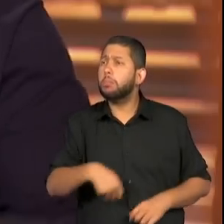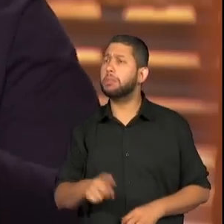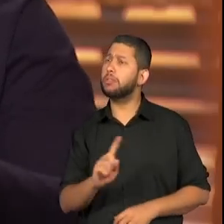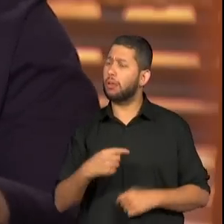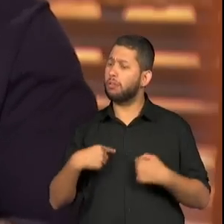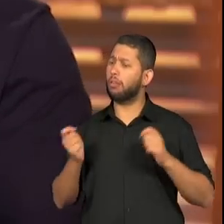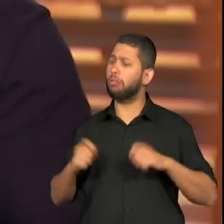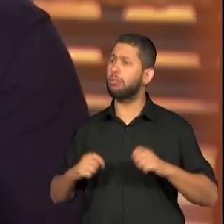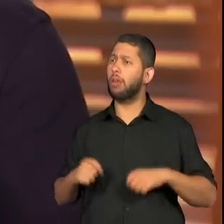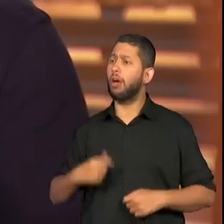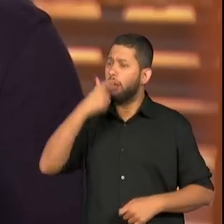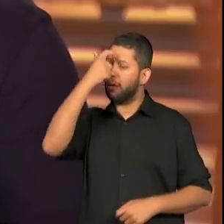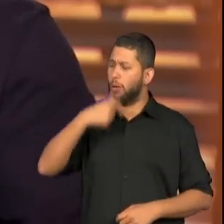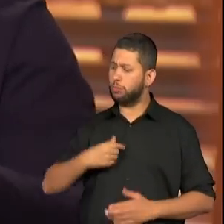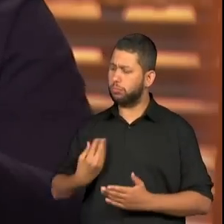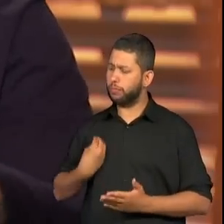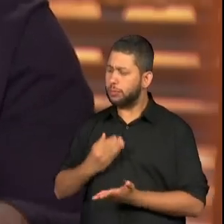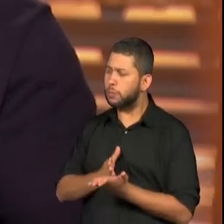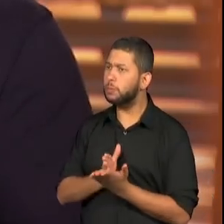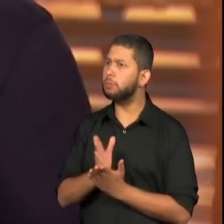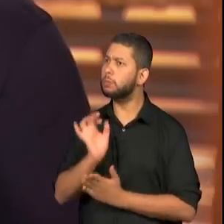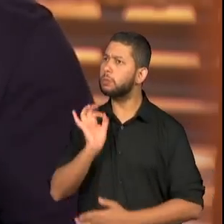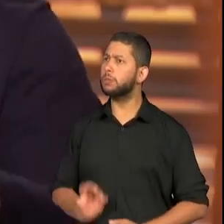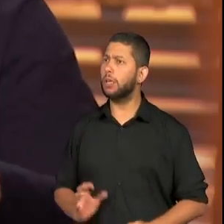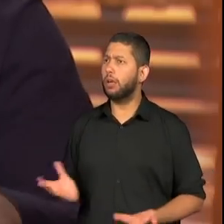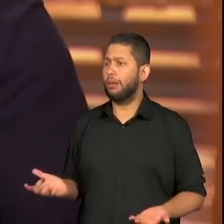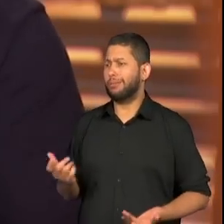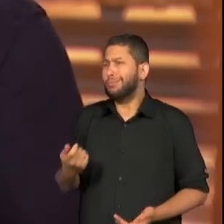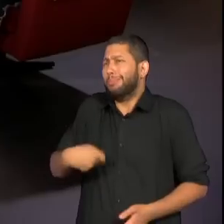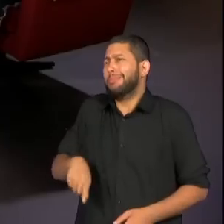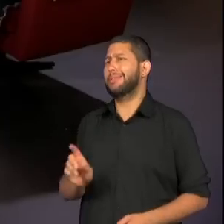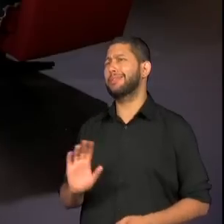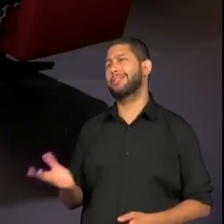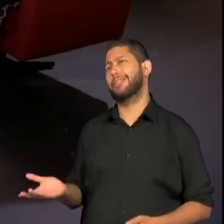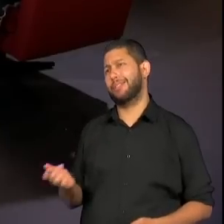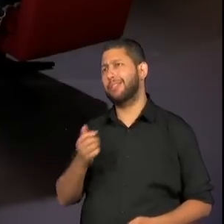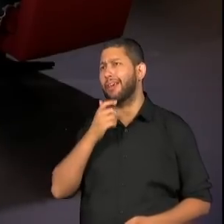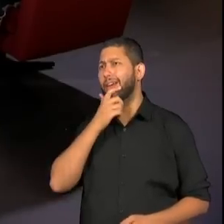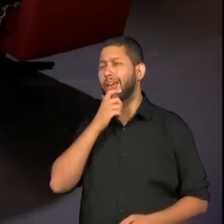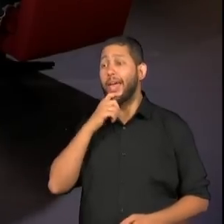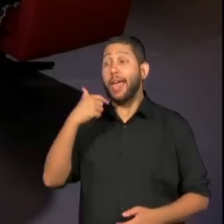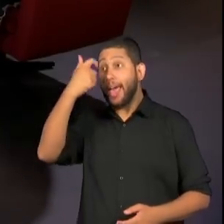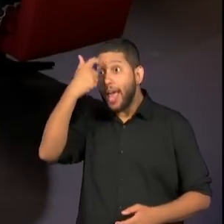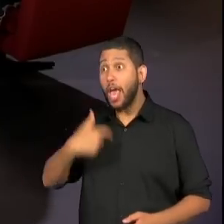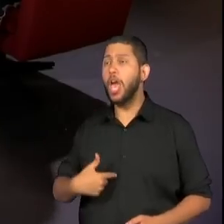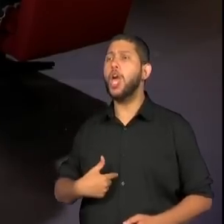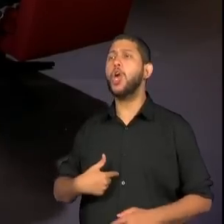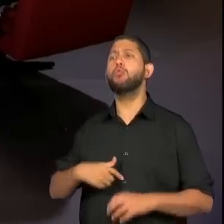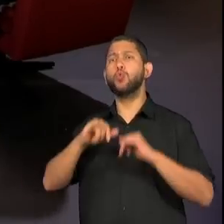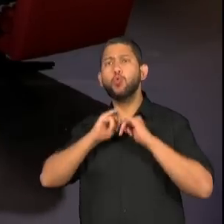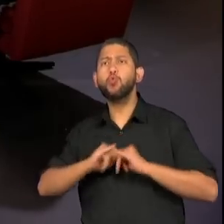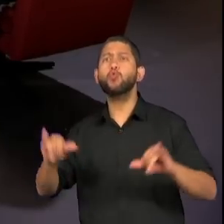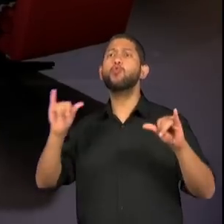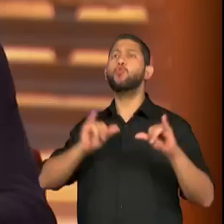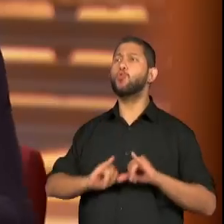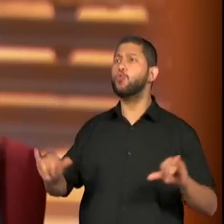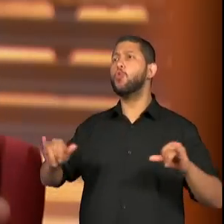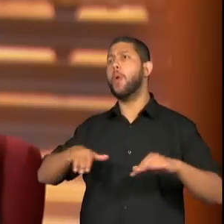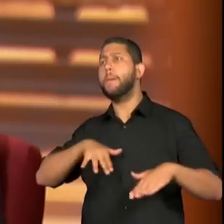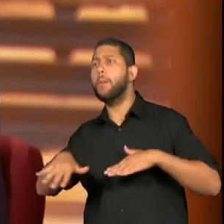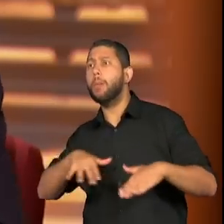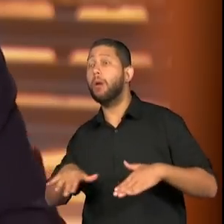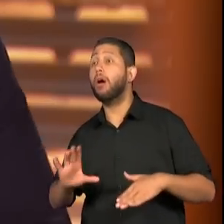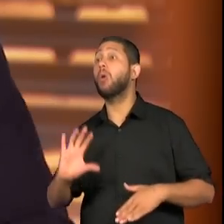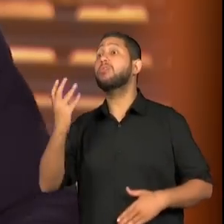Você sempre foi um cara correto. Você nunca fez isso, mano. Não faz isso. Então, até eu que pregava, pior,